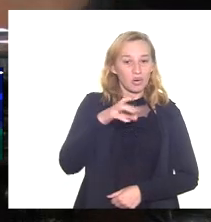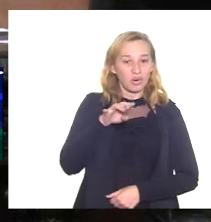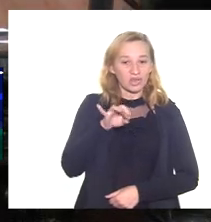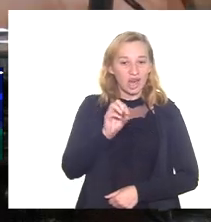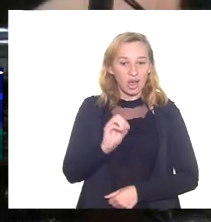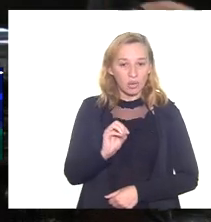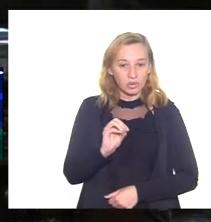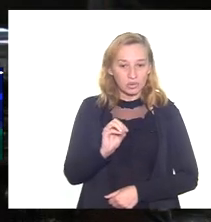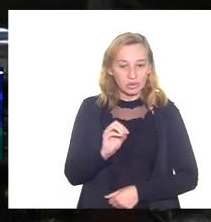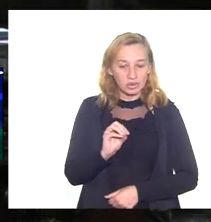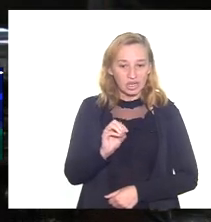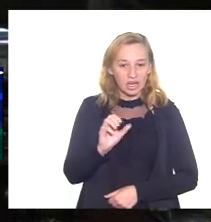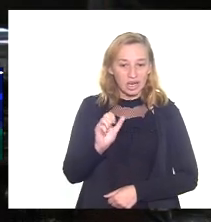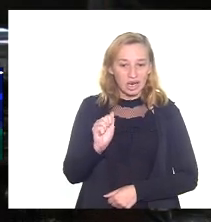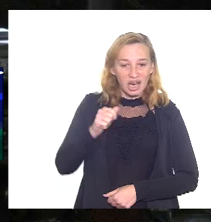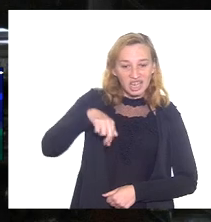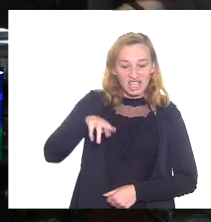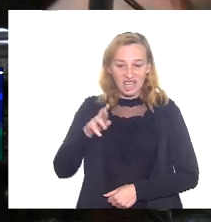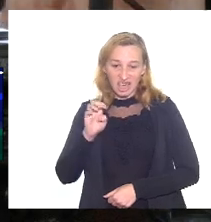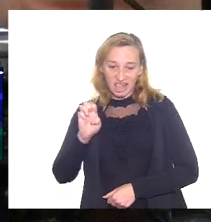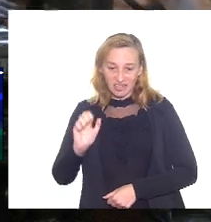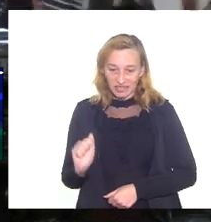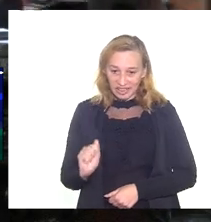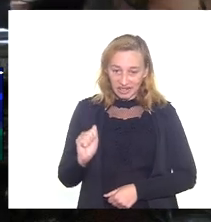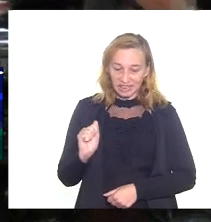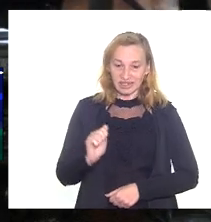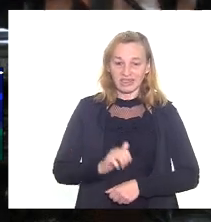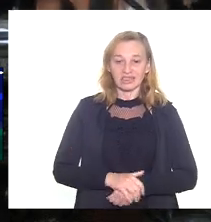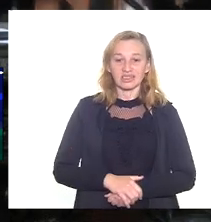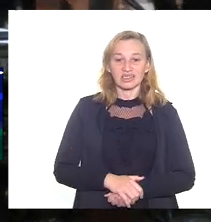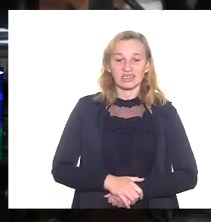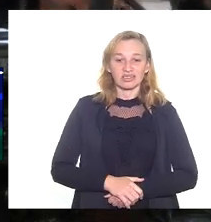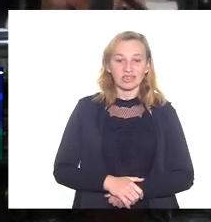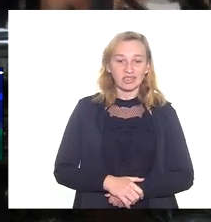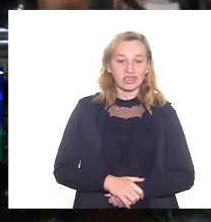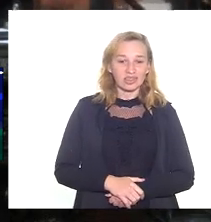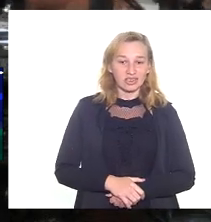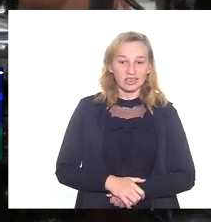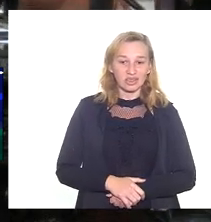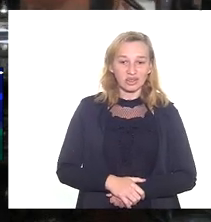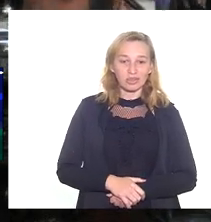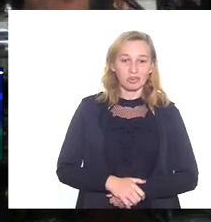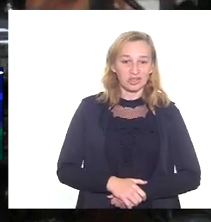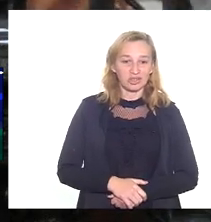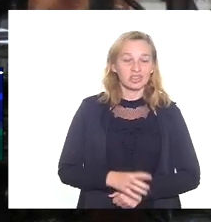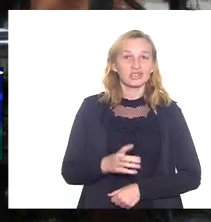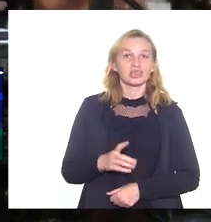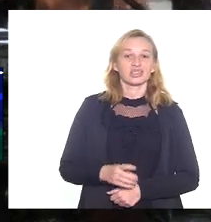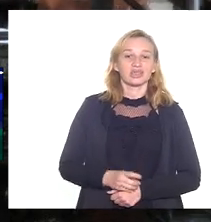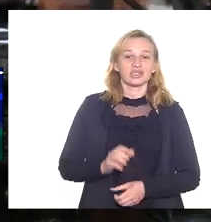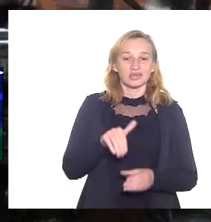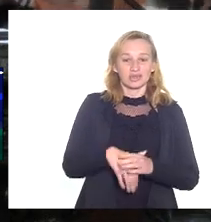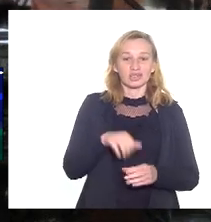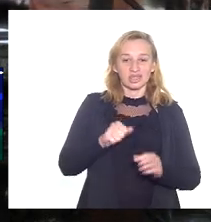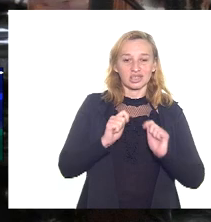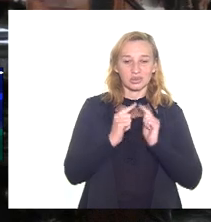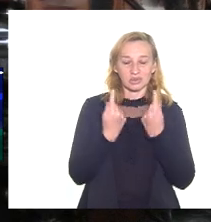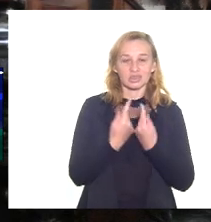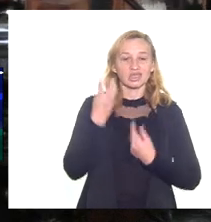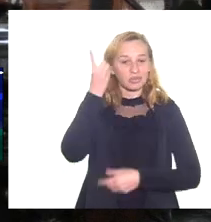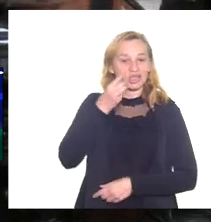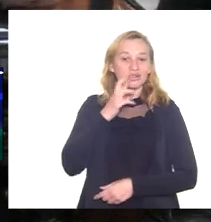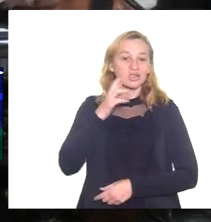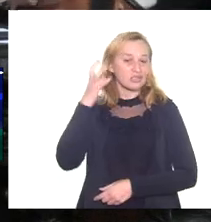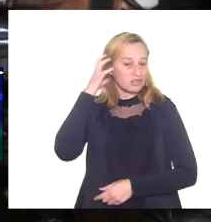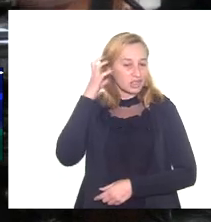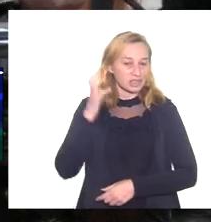Ronaldo Anchieta. Deputado Ronaldo Anchieta. Votou sim no grupo. Deputada Rosane